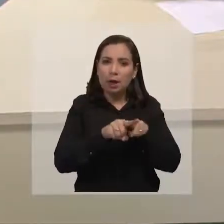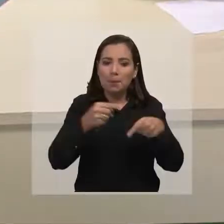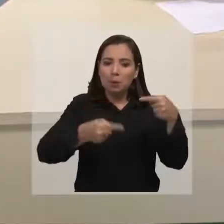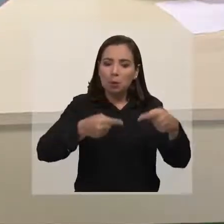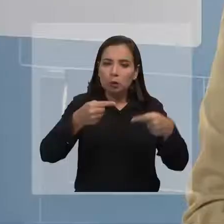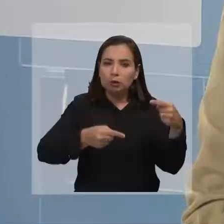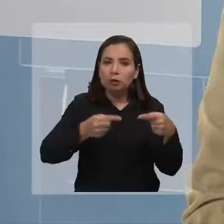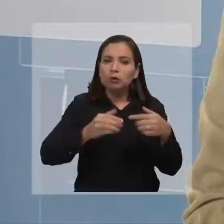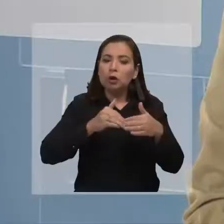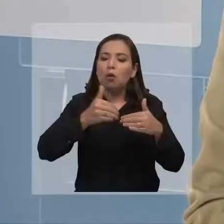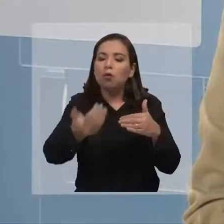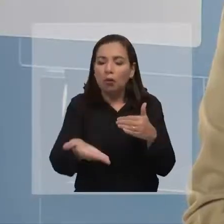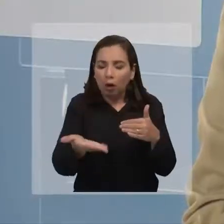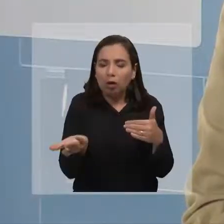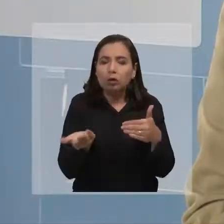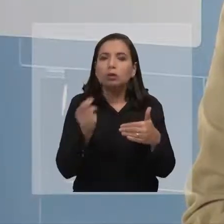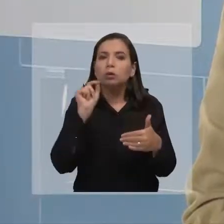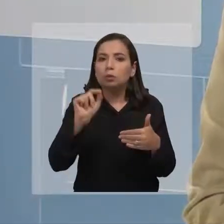relações exteriores,